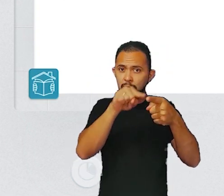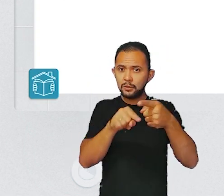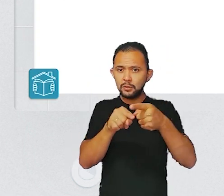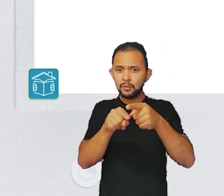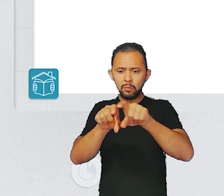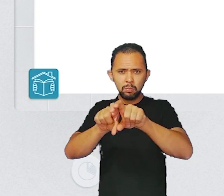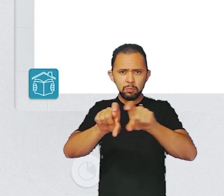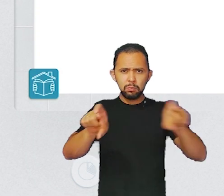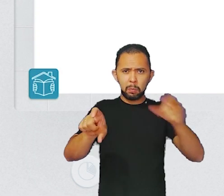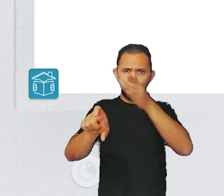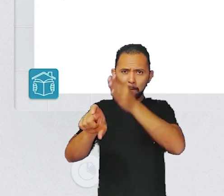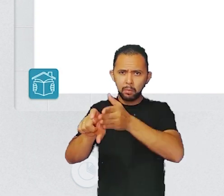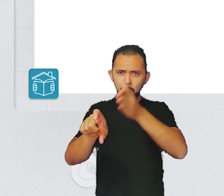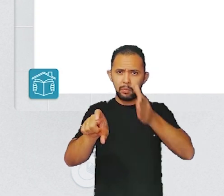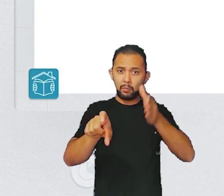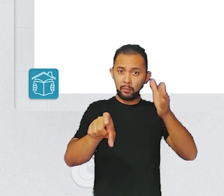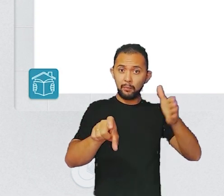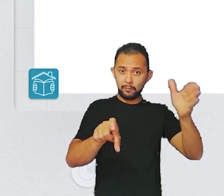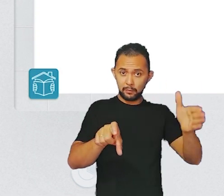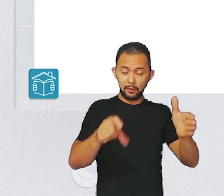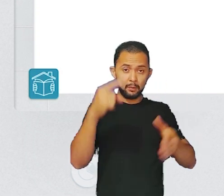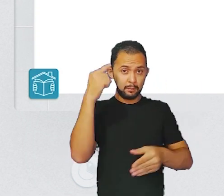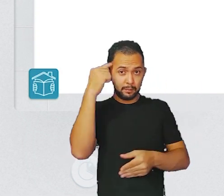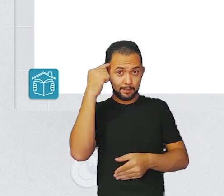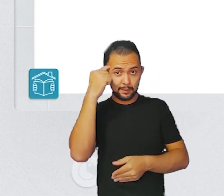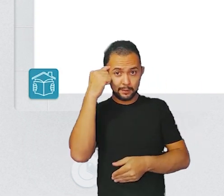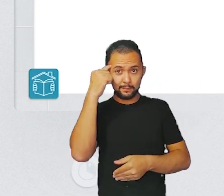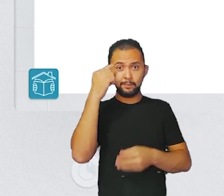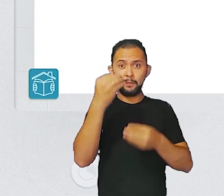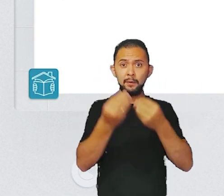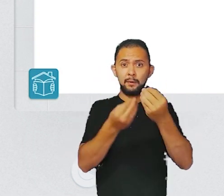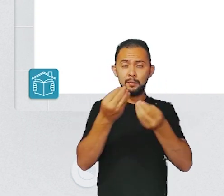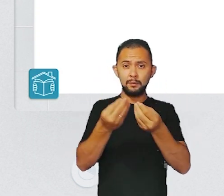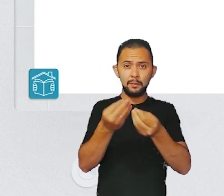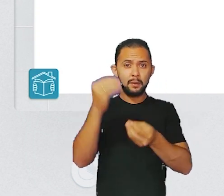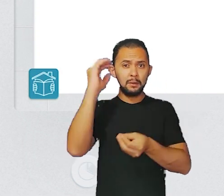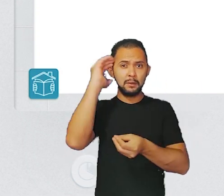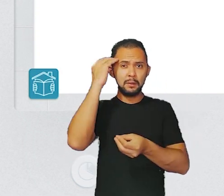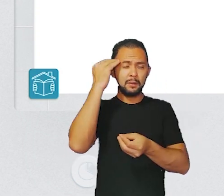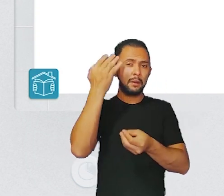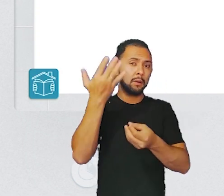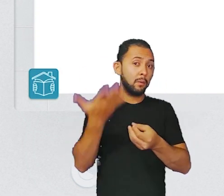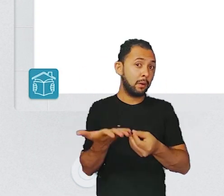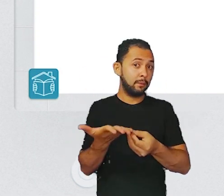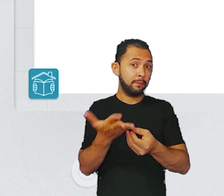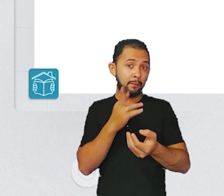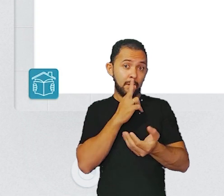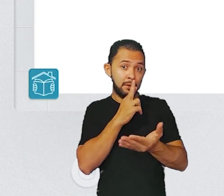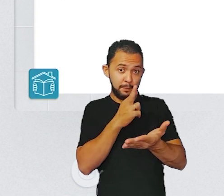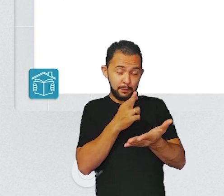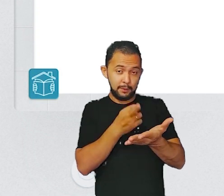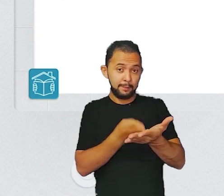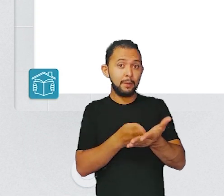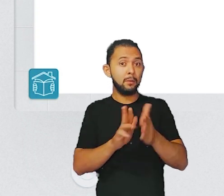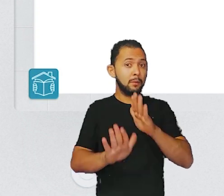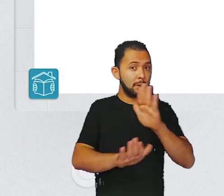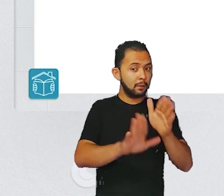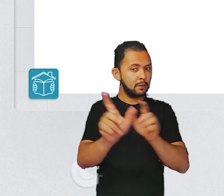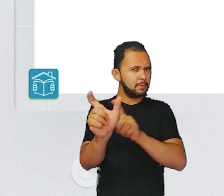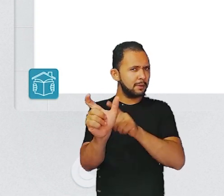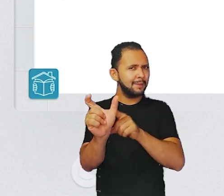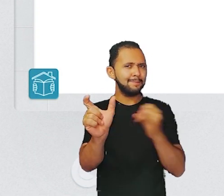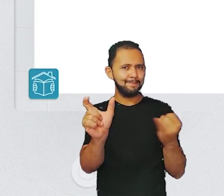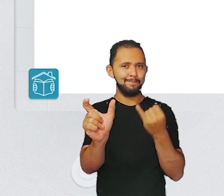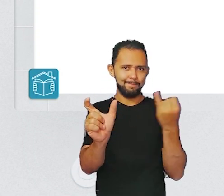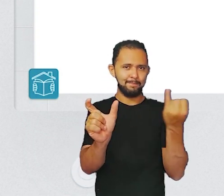divididas, porque aí você vai, isso já lhe dá um caminho para você entender como é que você tem que resolver essa questão. Então, deve